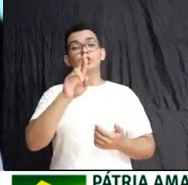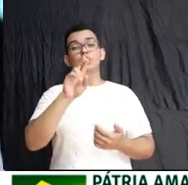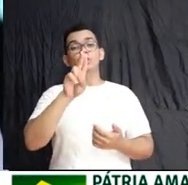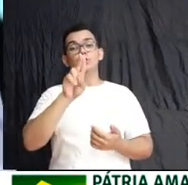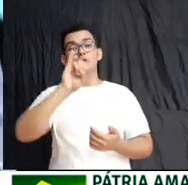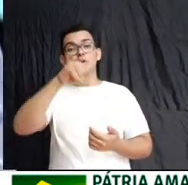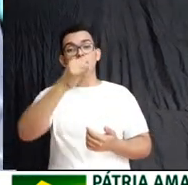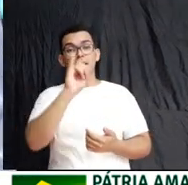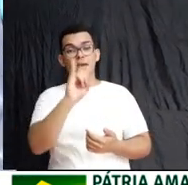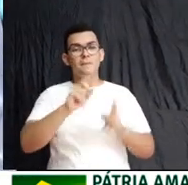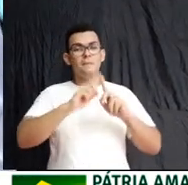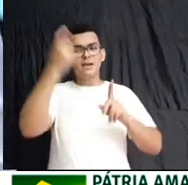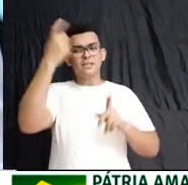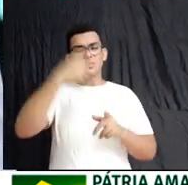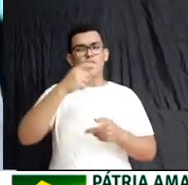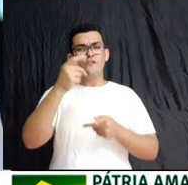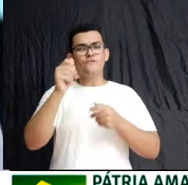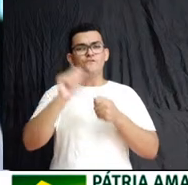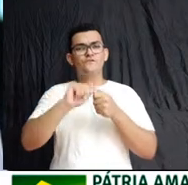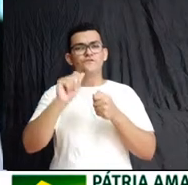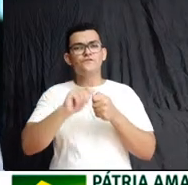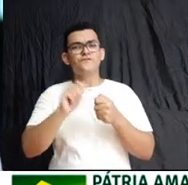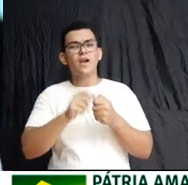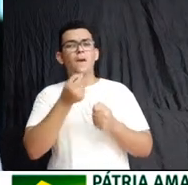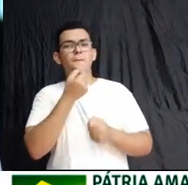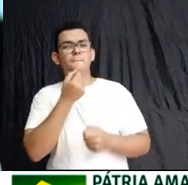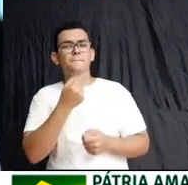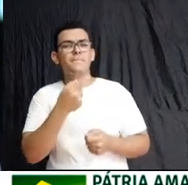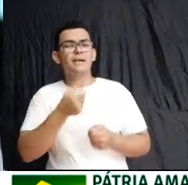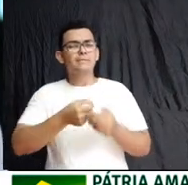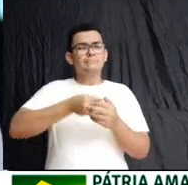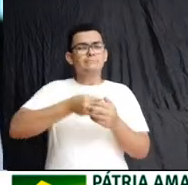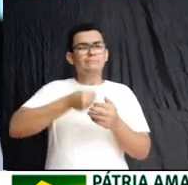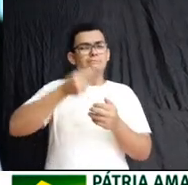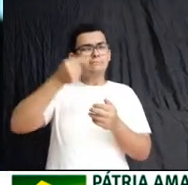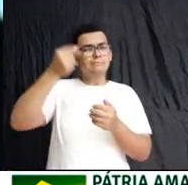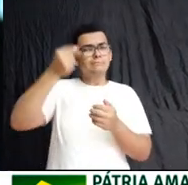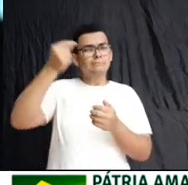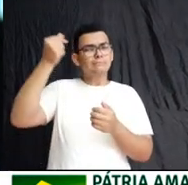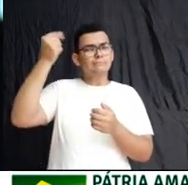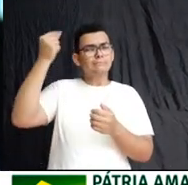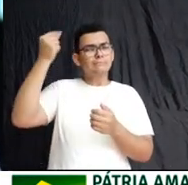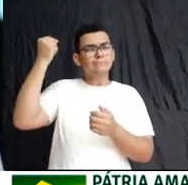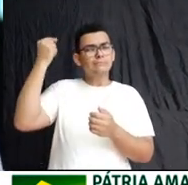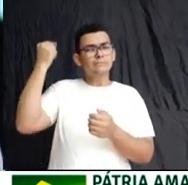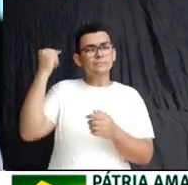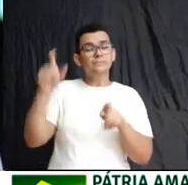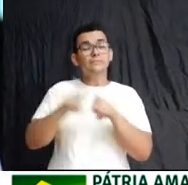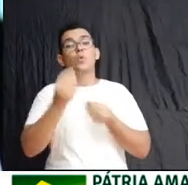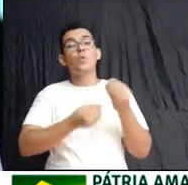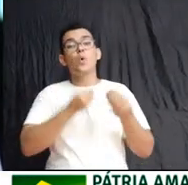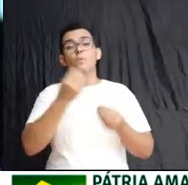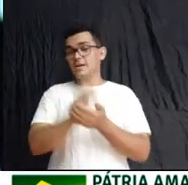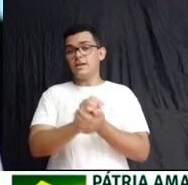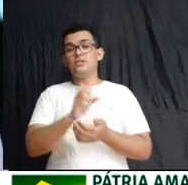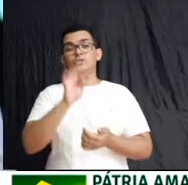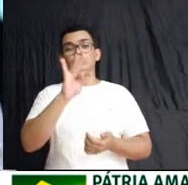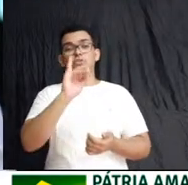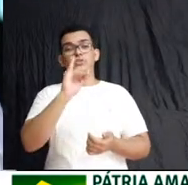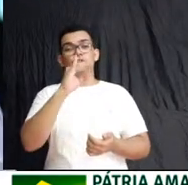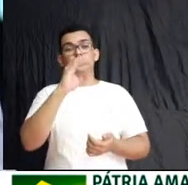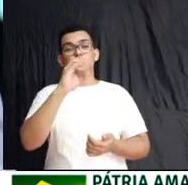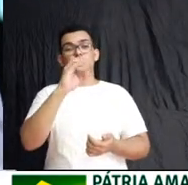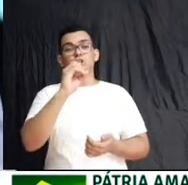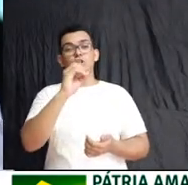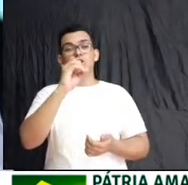há muito tempo. Também conhecido como Palhaço Tico-Tico, fiz muito rodeio, muita expojipa, que eu estou